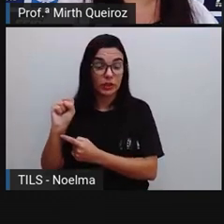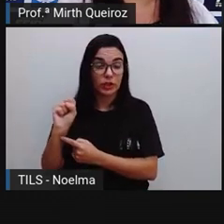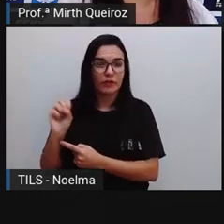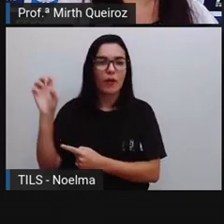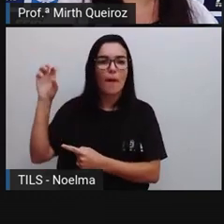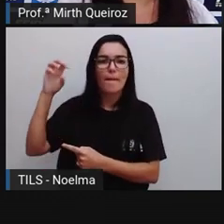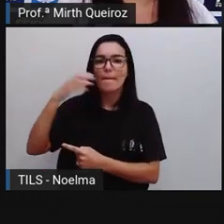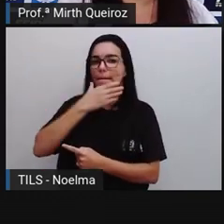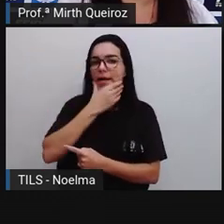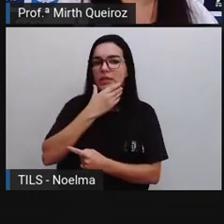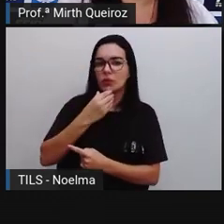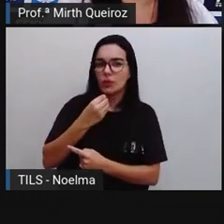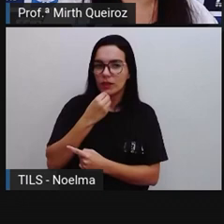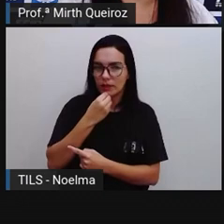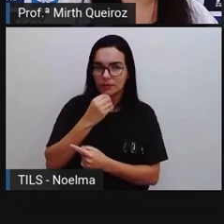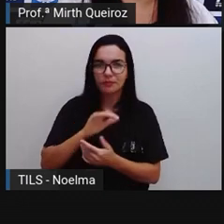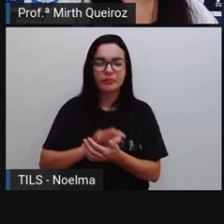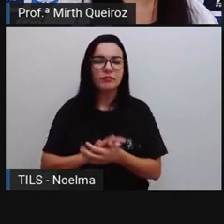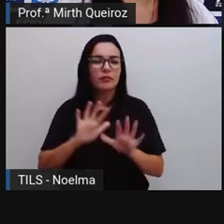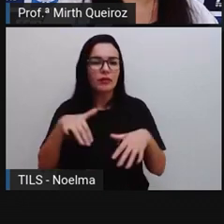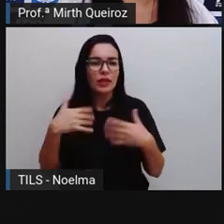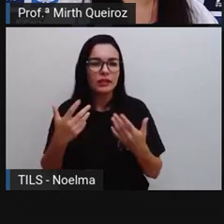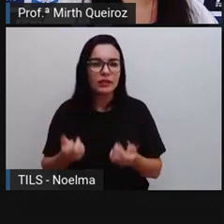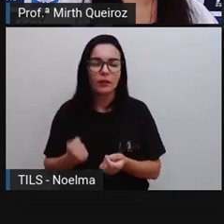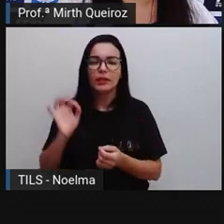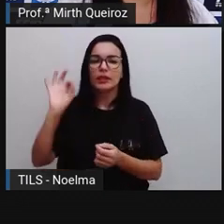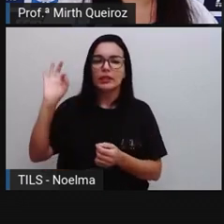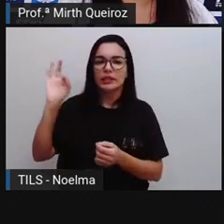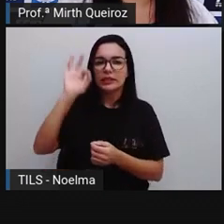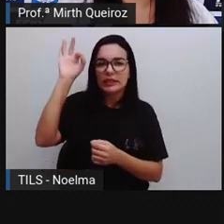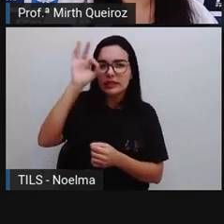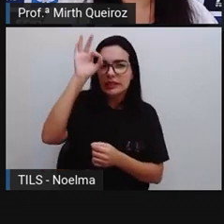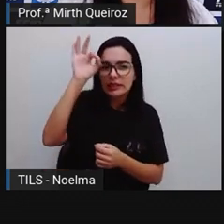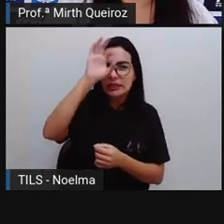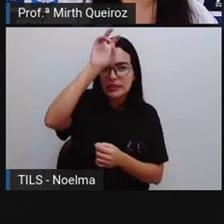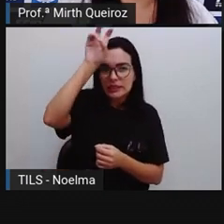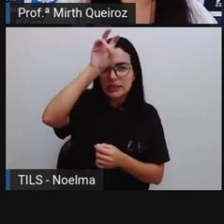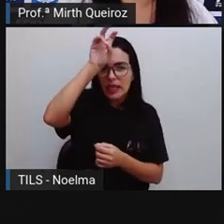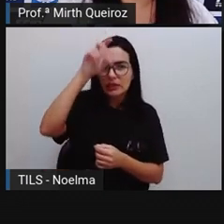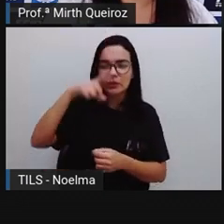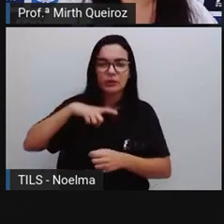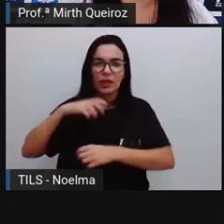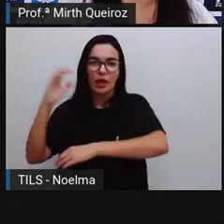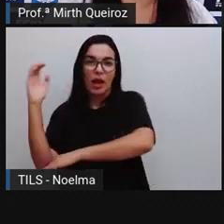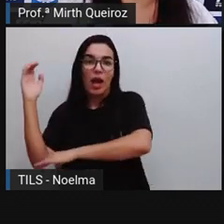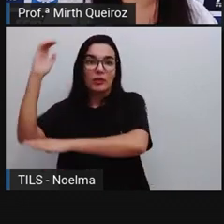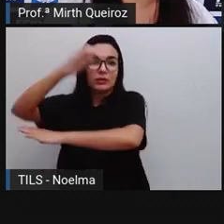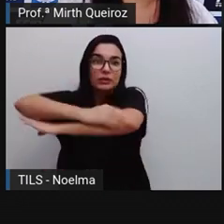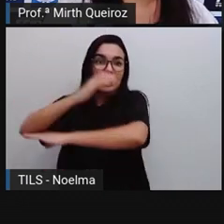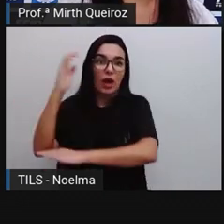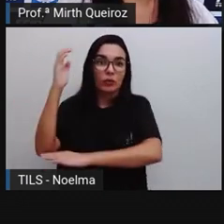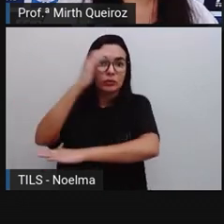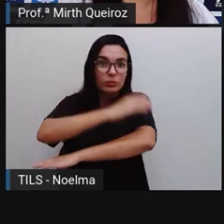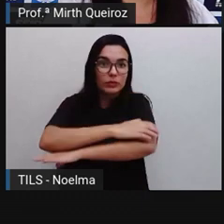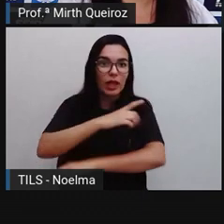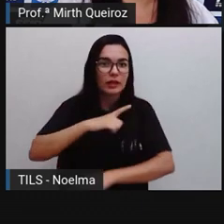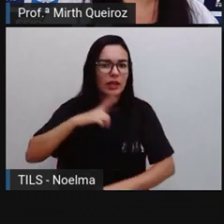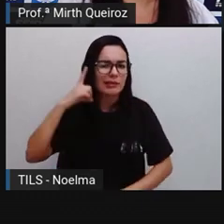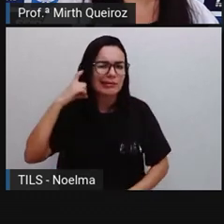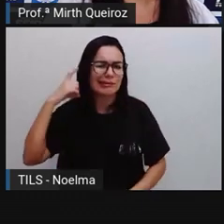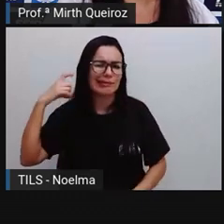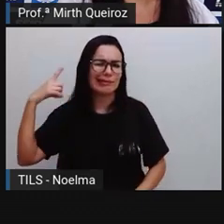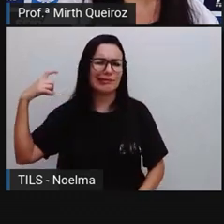Inseto que dá grandes saltos e produz um ruído muito estridente. É o primeiro significado.